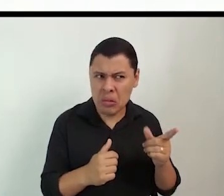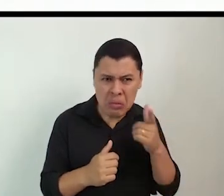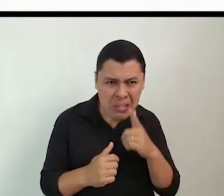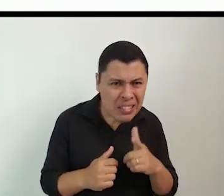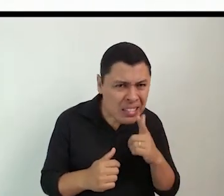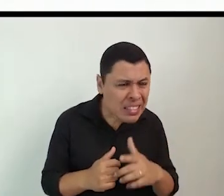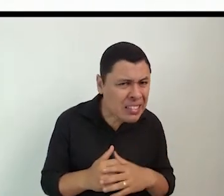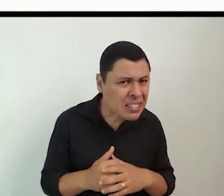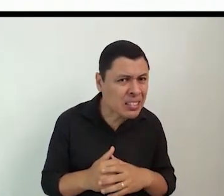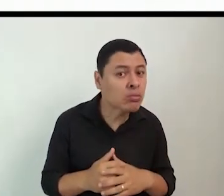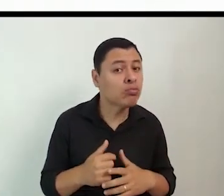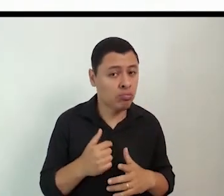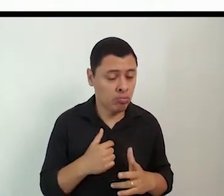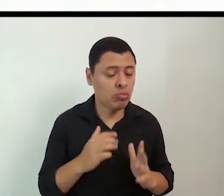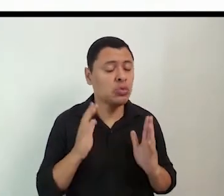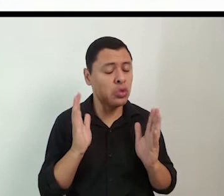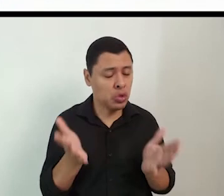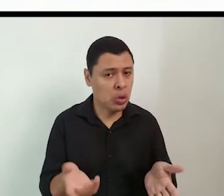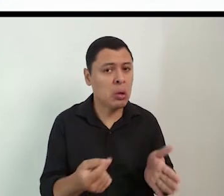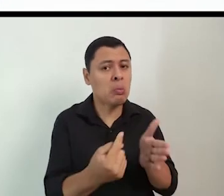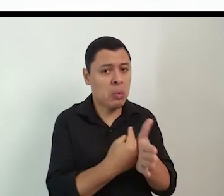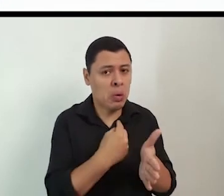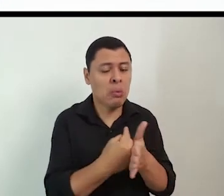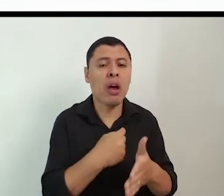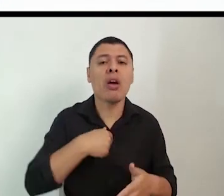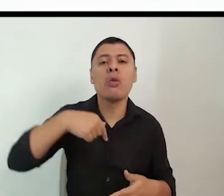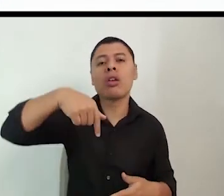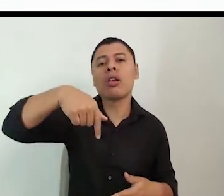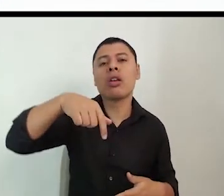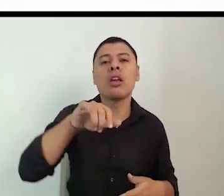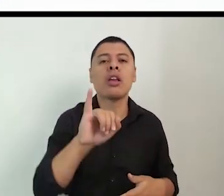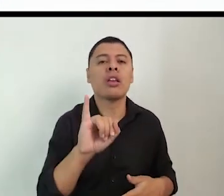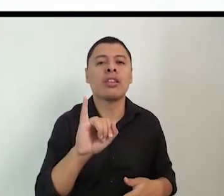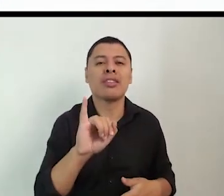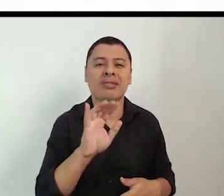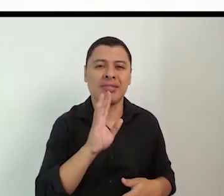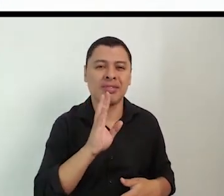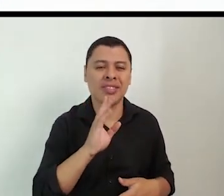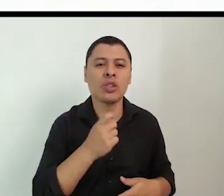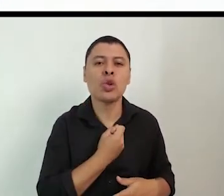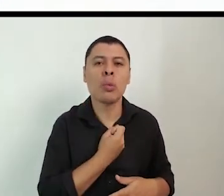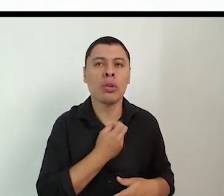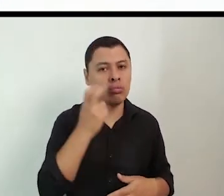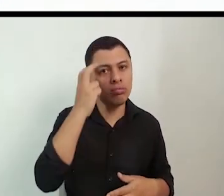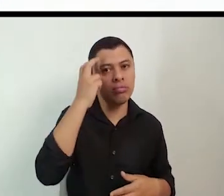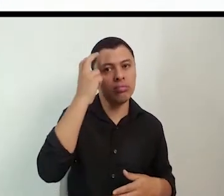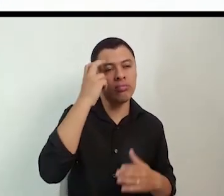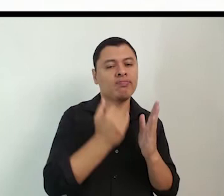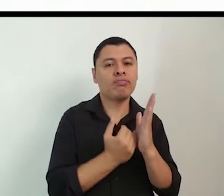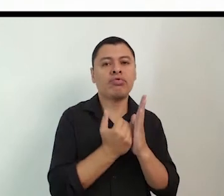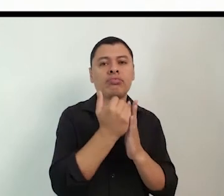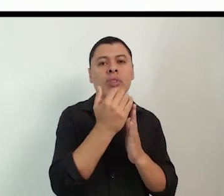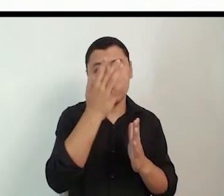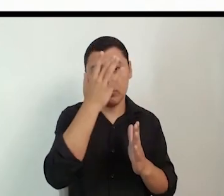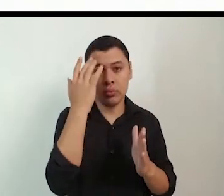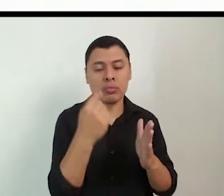Eu, pessoalmente, já fui questionada ao quanto o meu QI, por exemplo. E é uma situação bizarra em que a pessoa chega